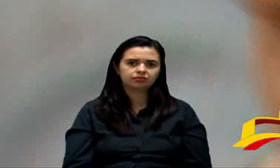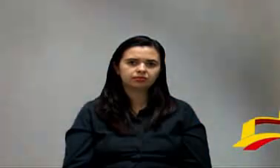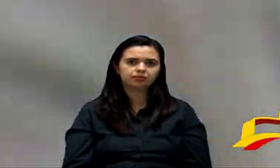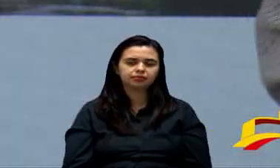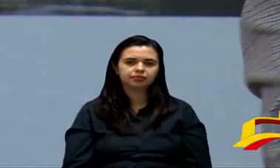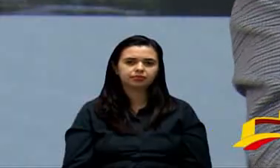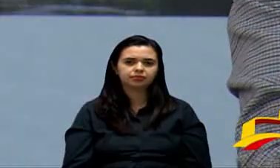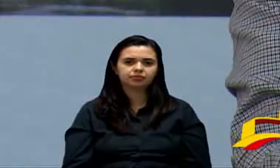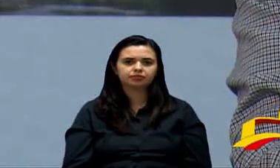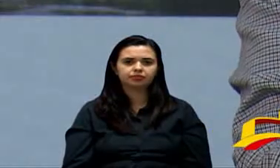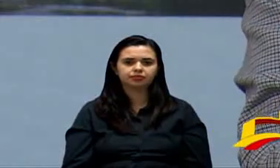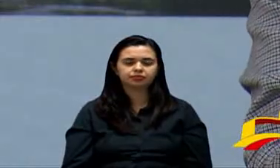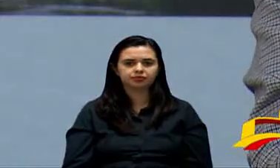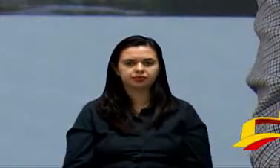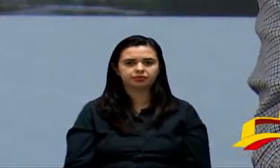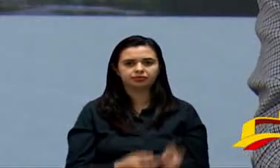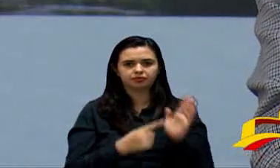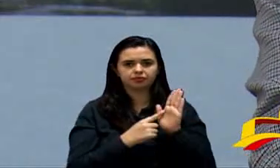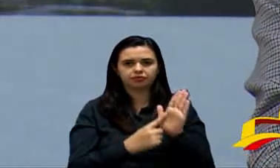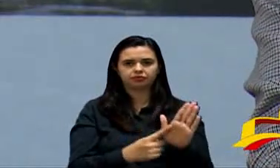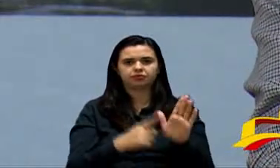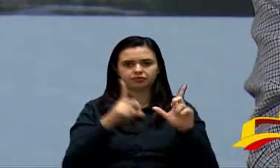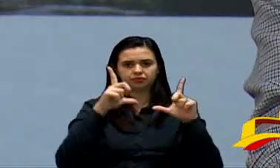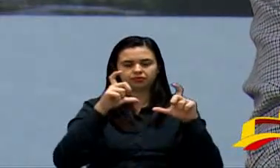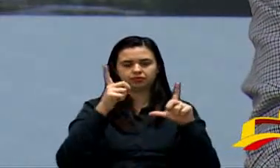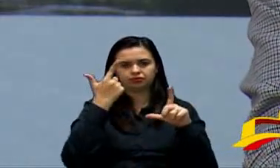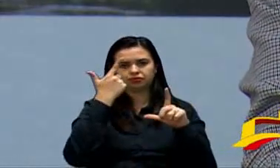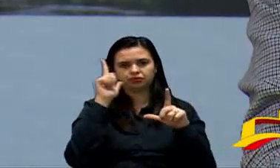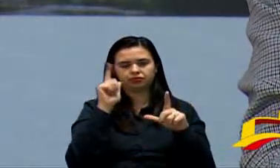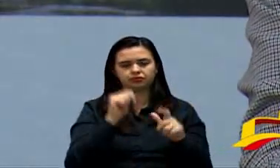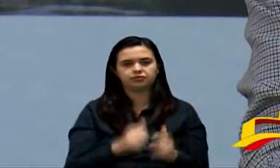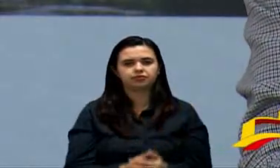Consegue mostrar? Vou mostrar mais uma foto, por favor.